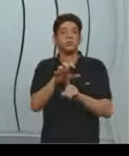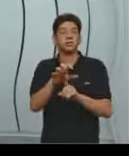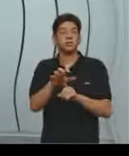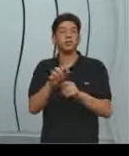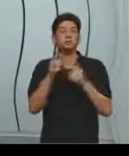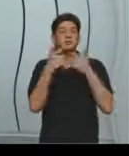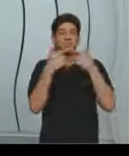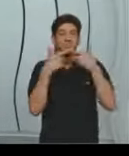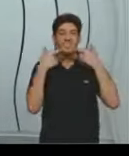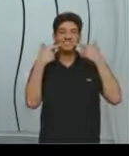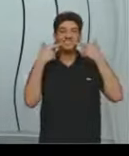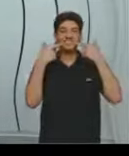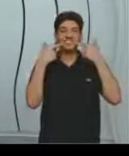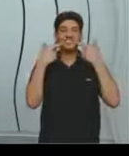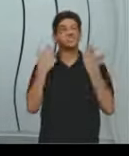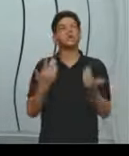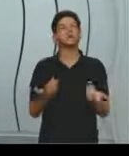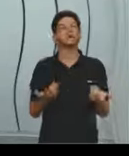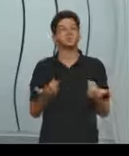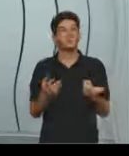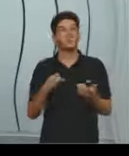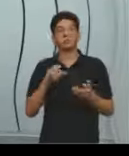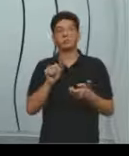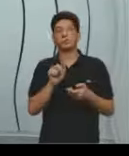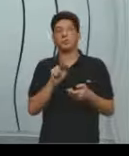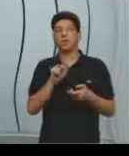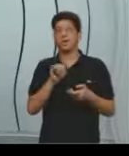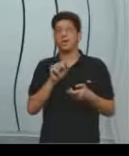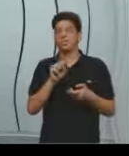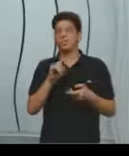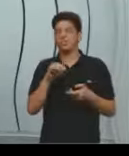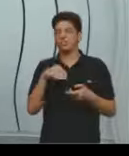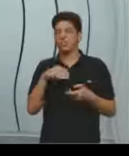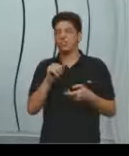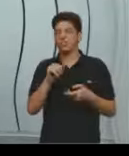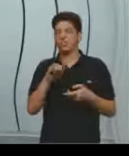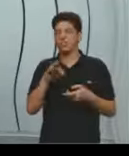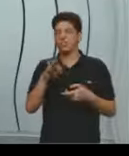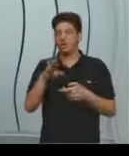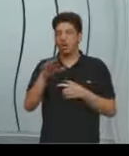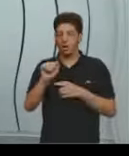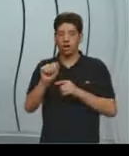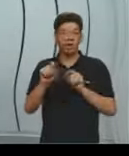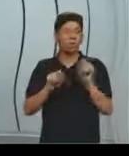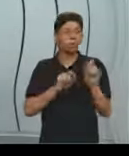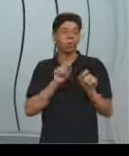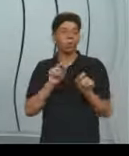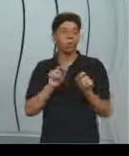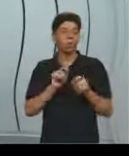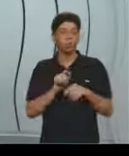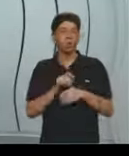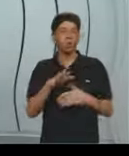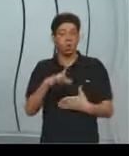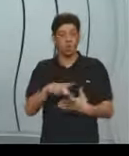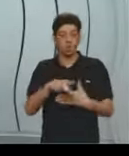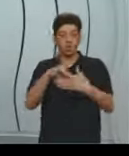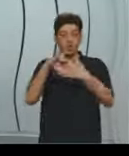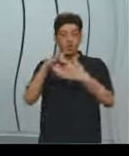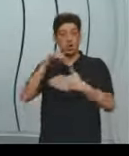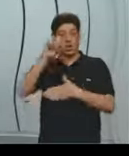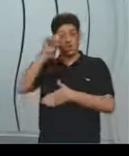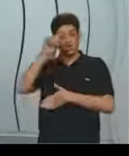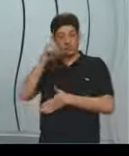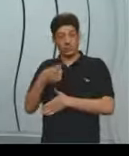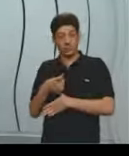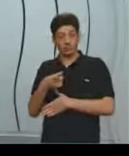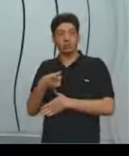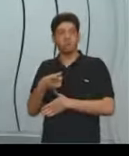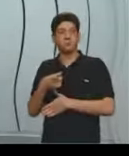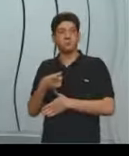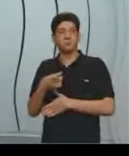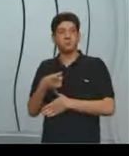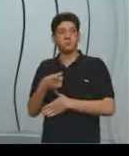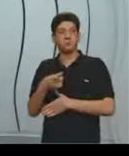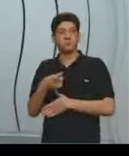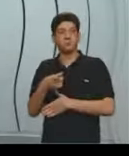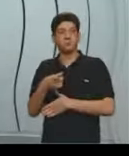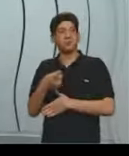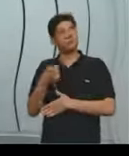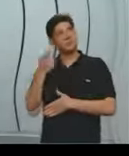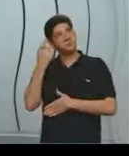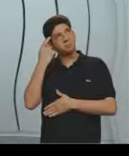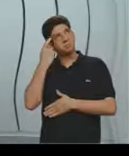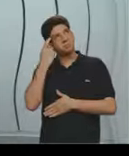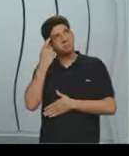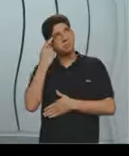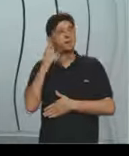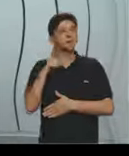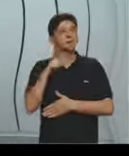carismática né que ele vai estar ligado a uma lógica que é o líder que manda ou seja já achar que tem